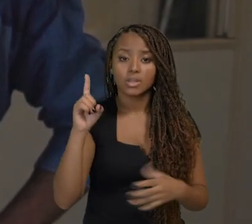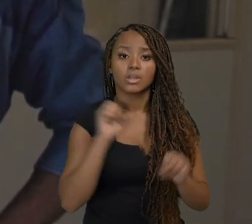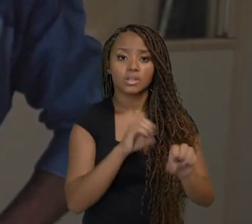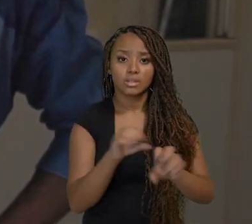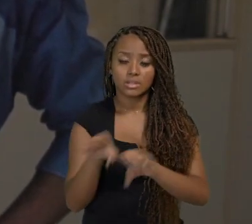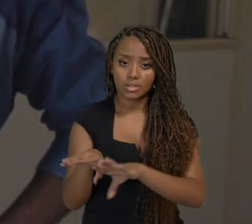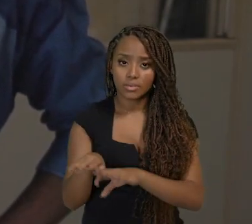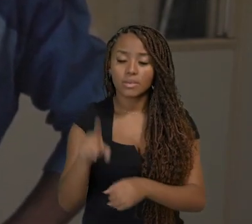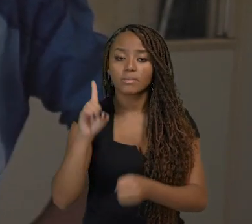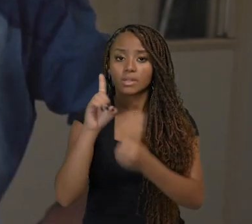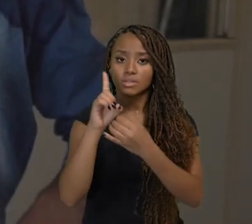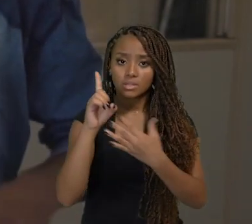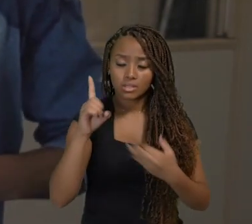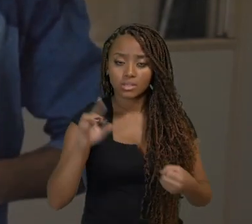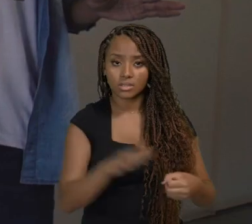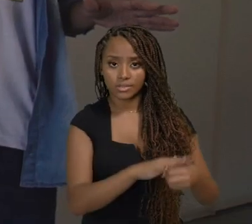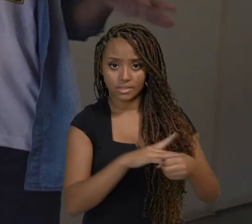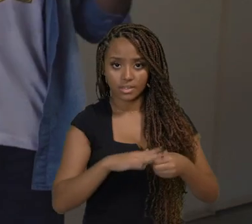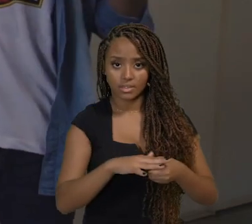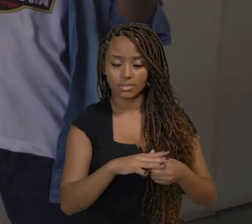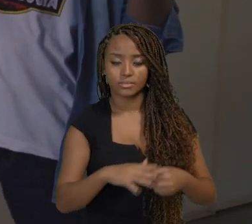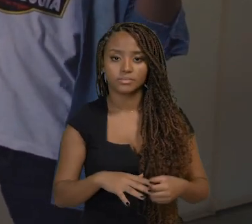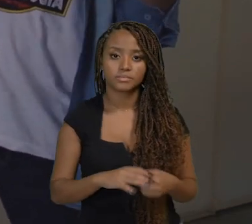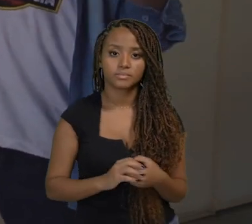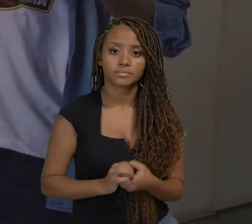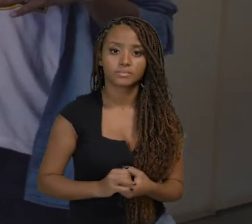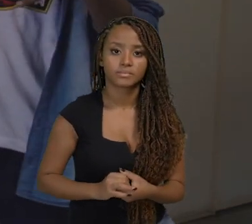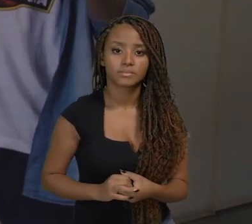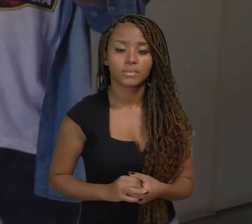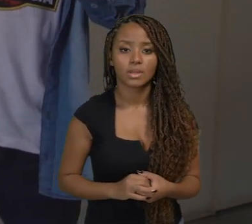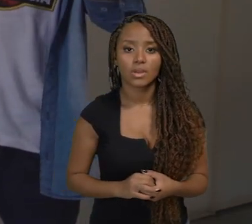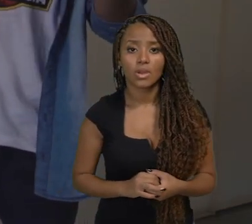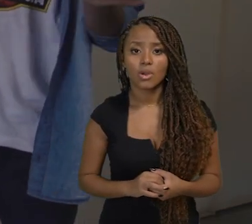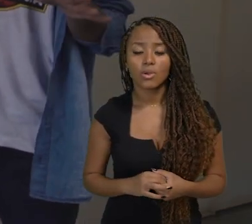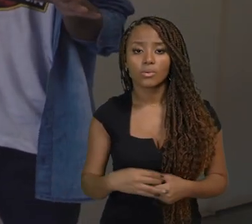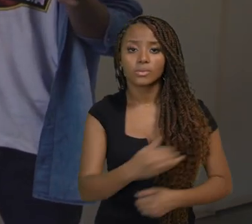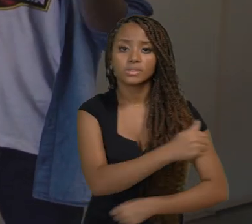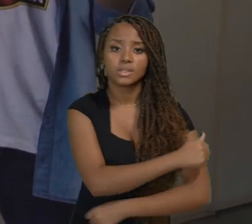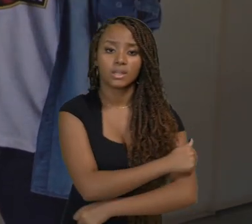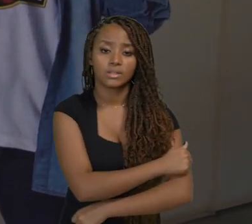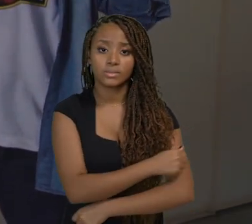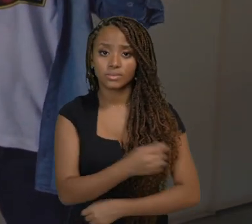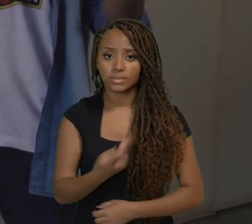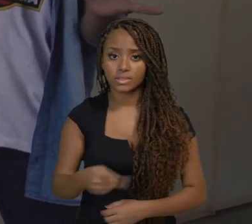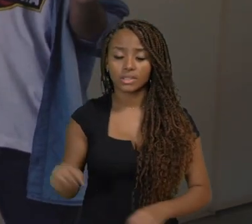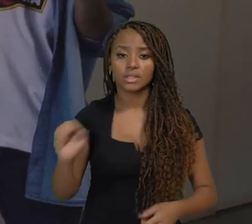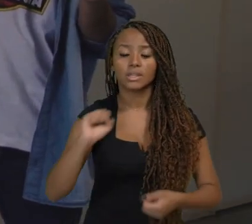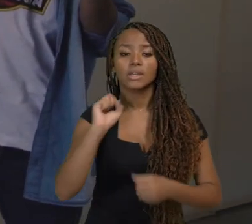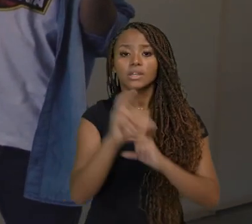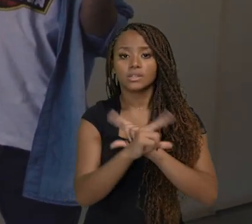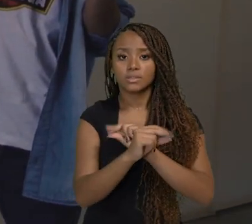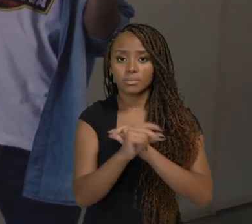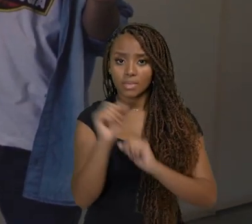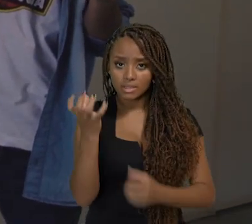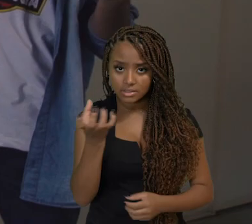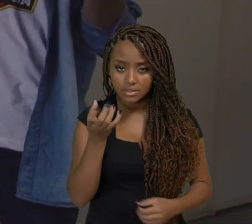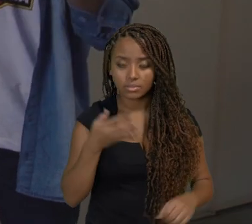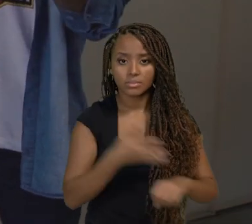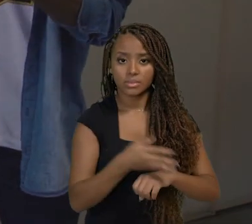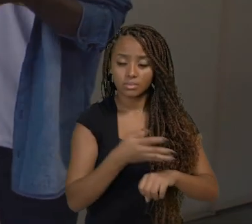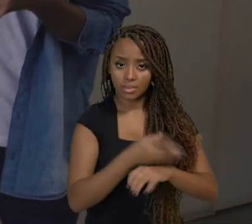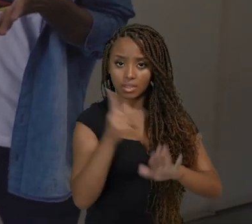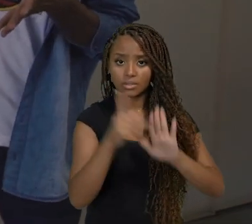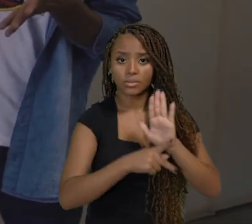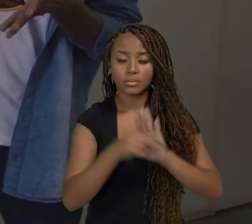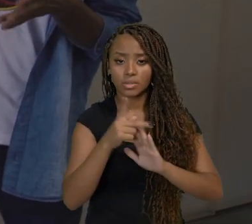por meio da Diretoria de Extensão. Então, professora... E os alunos daqui de Patos, quem quiser fazer parte desse projeto, quem